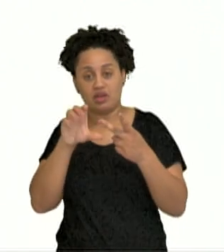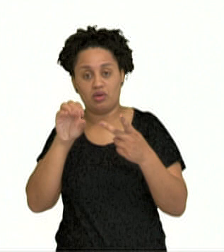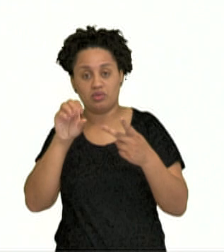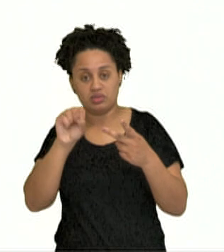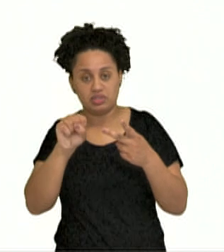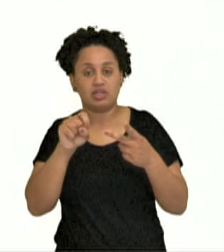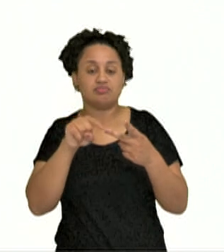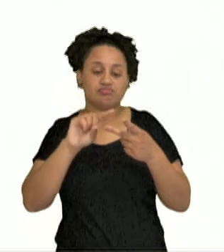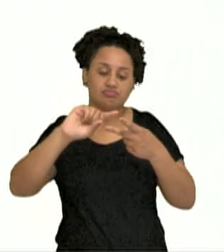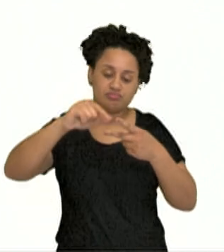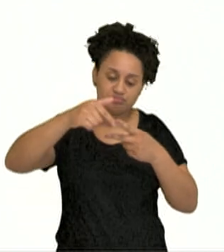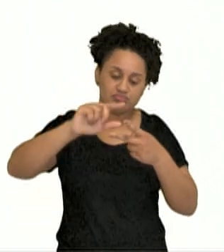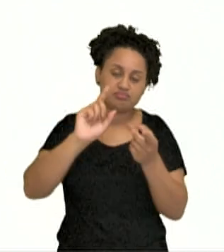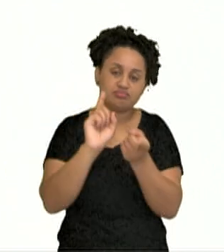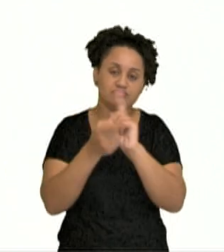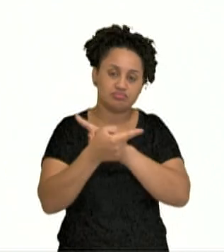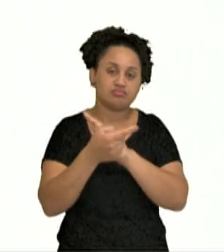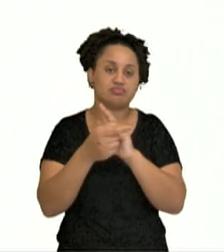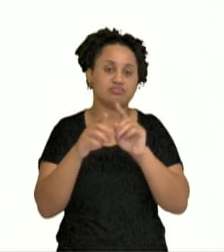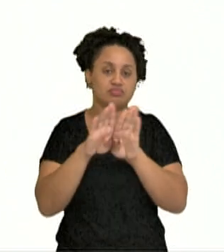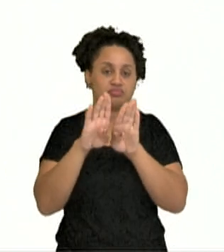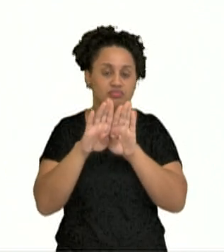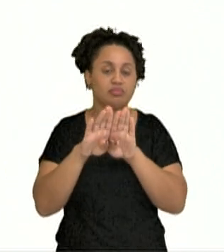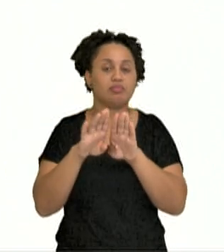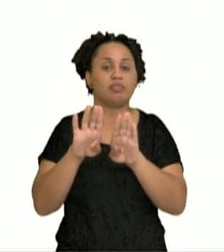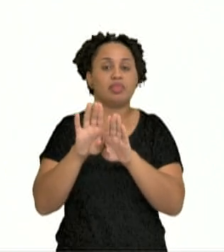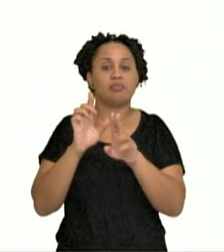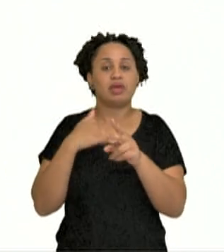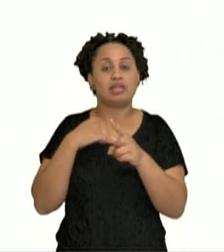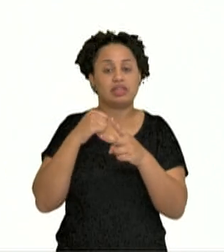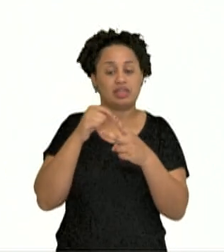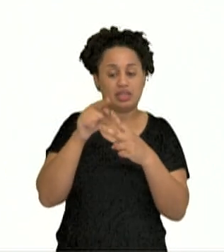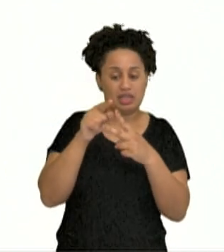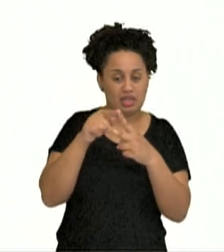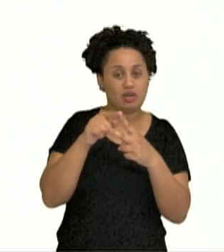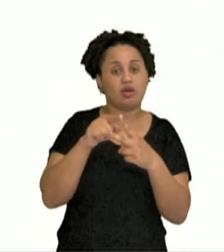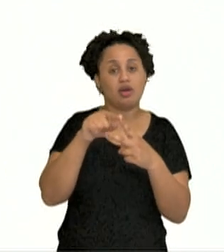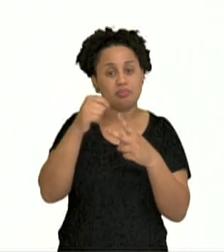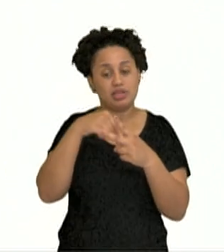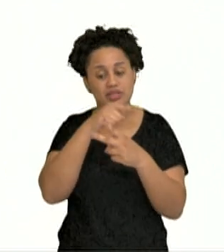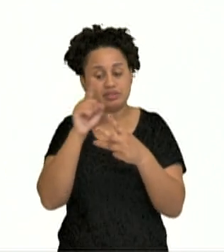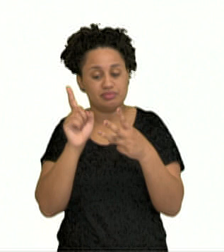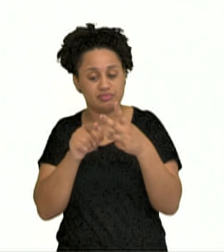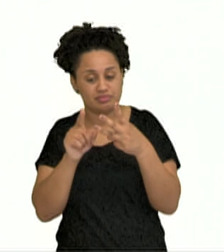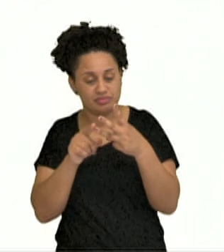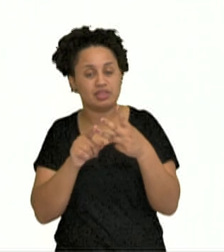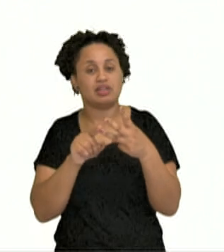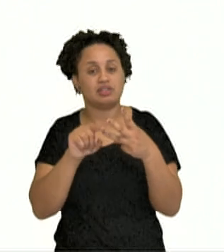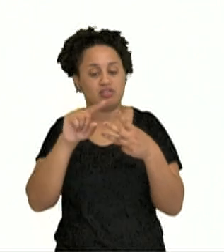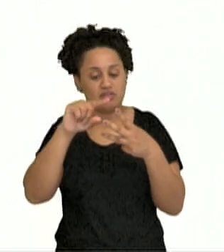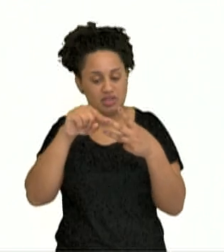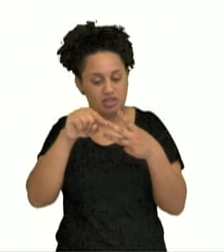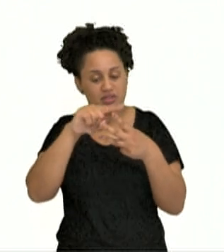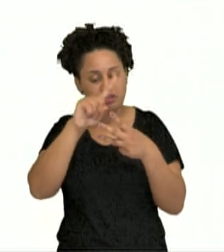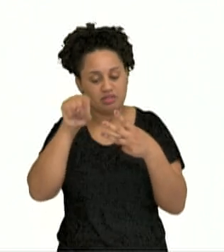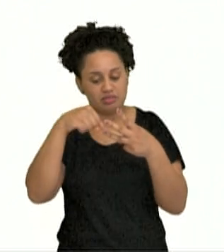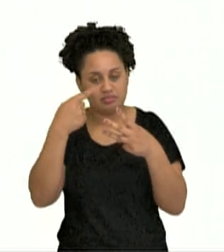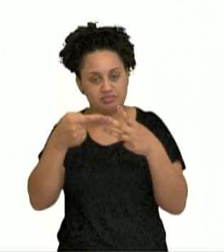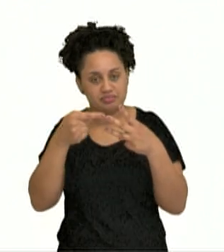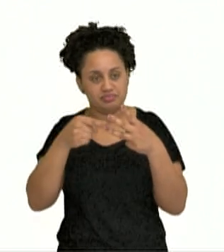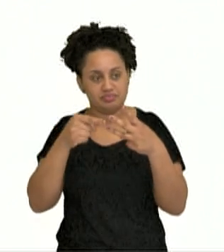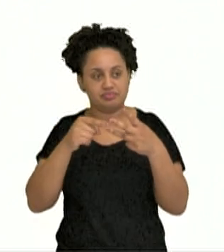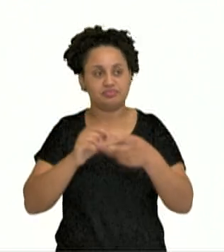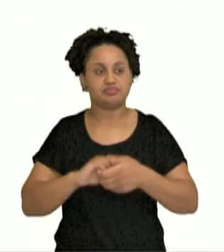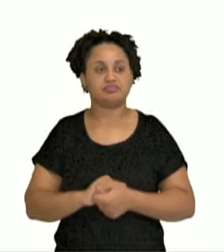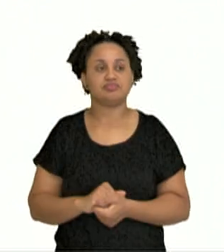Tem o cosseno e quer achar o seno, relação fundamental. Tem um dos dois e quer achar a tangente também. Então, eu substituí. No lugar